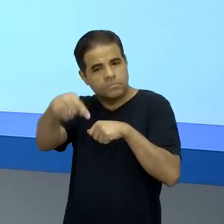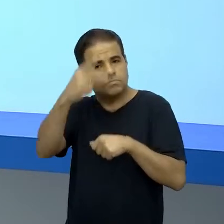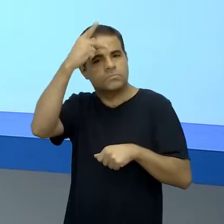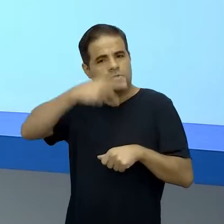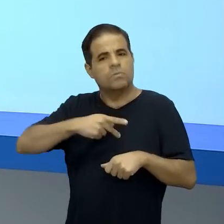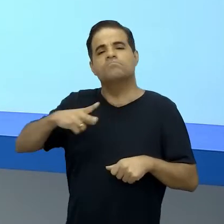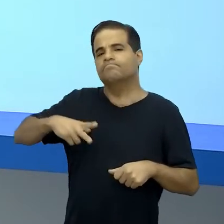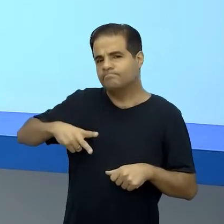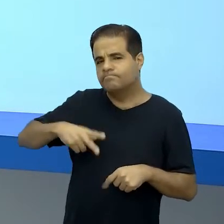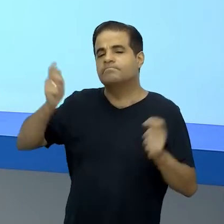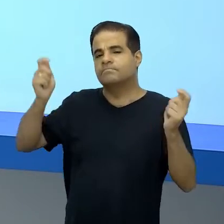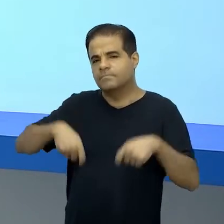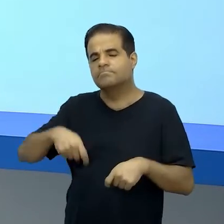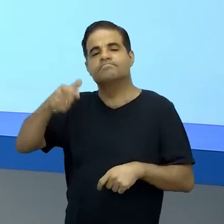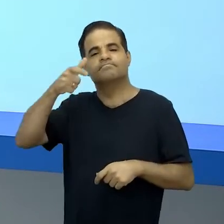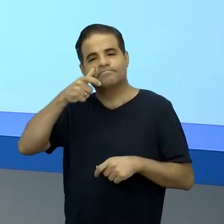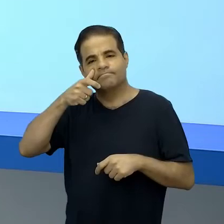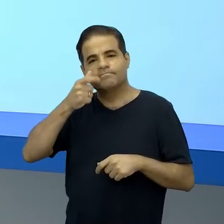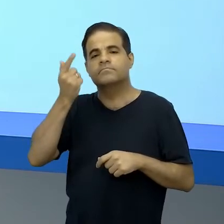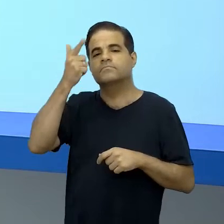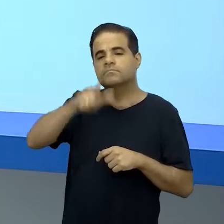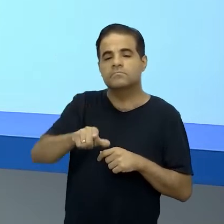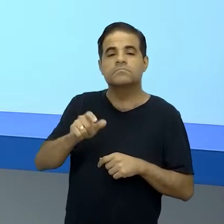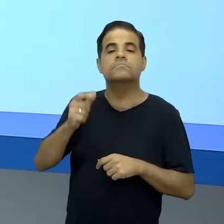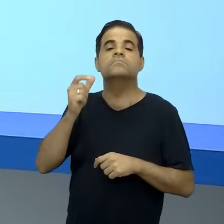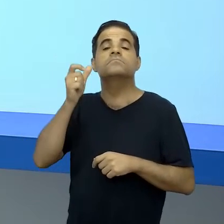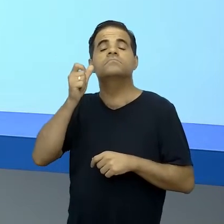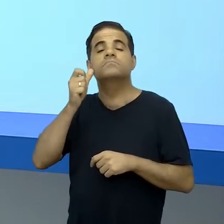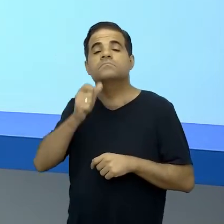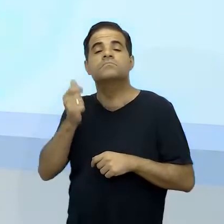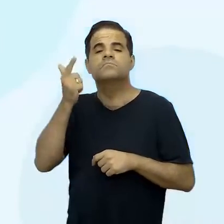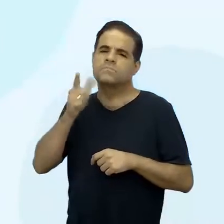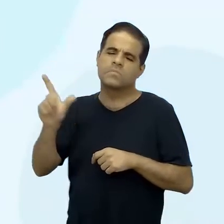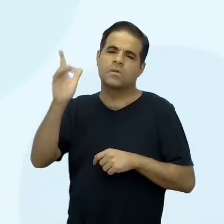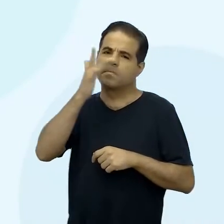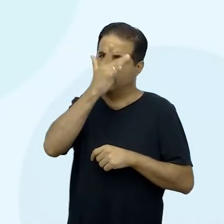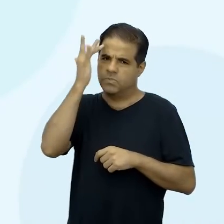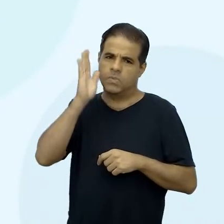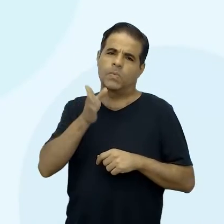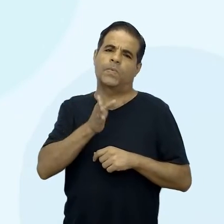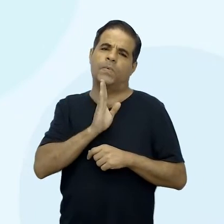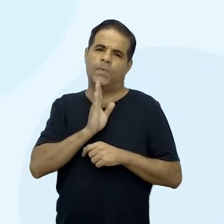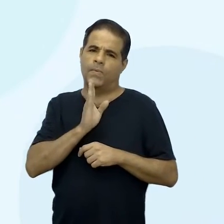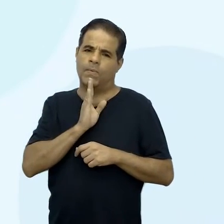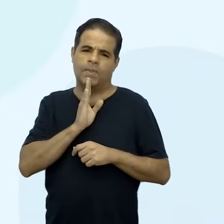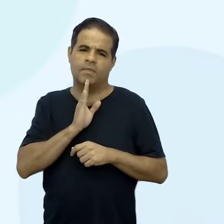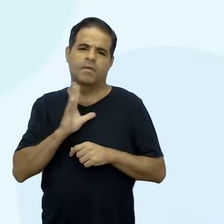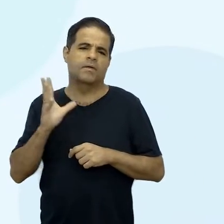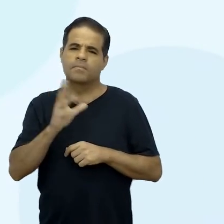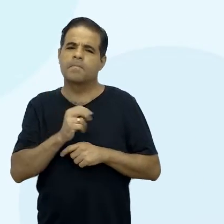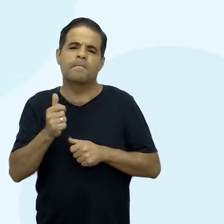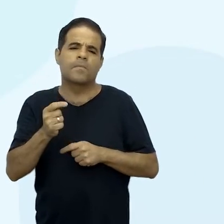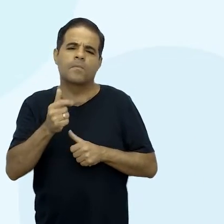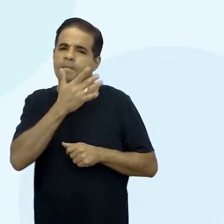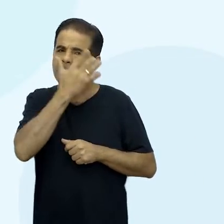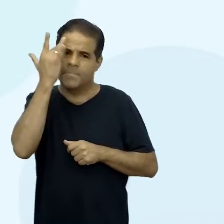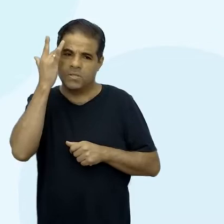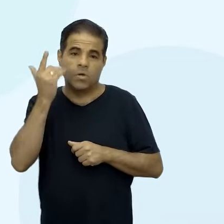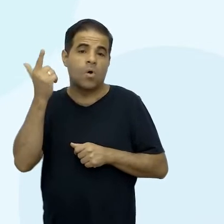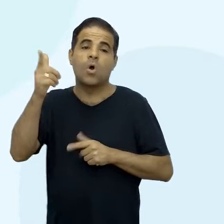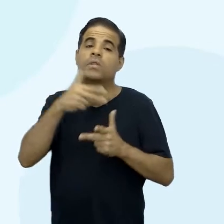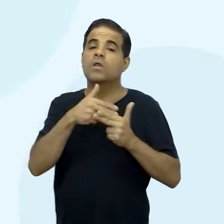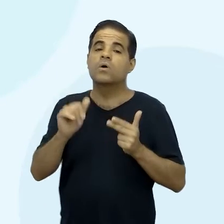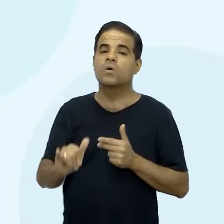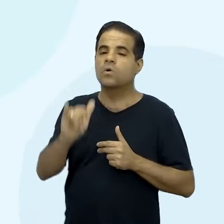vocês, certo? Bom, tem mais uma artista. Essa é conhecida por uma coisa, mas pouca gente sabe da outra coisa